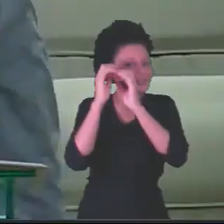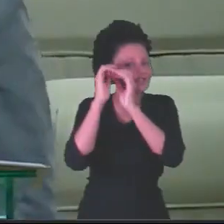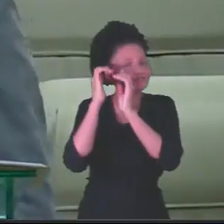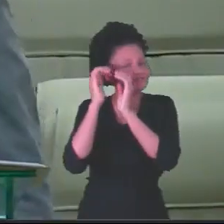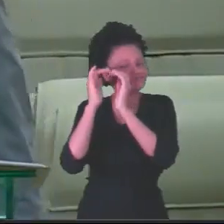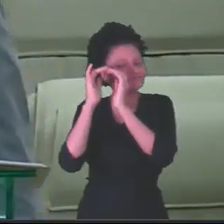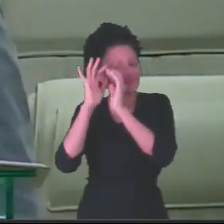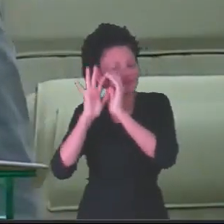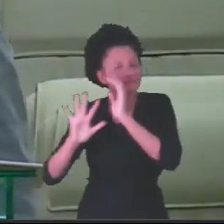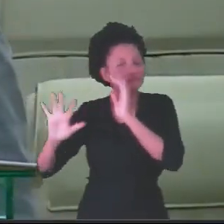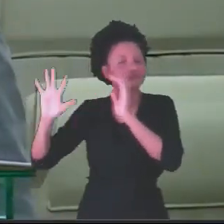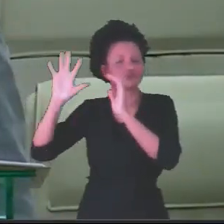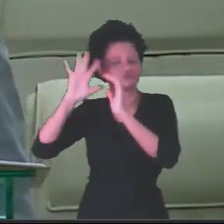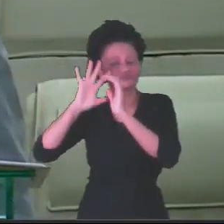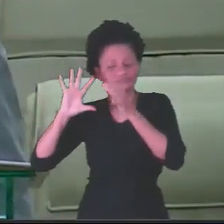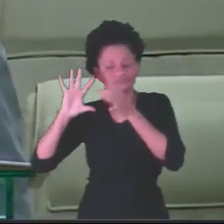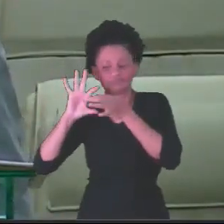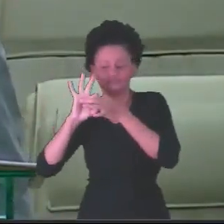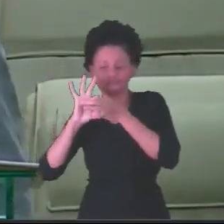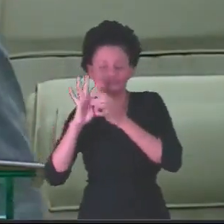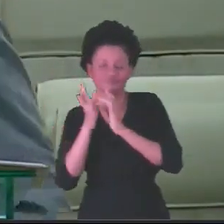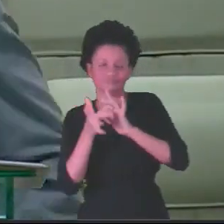em cristo jesus